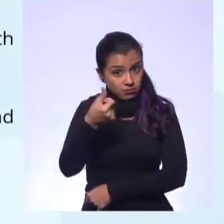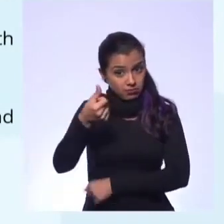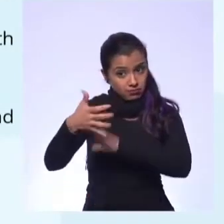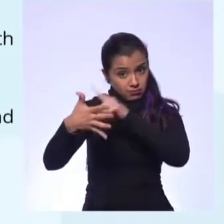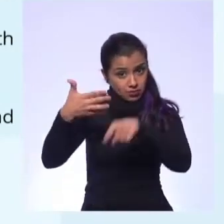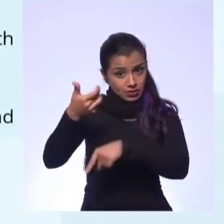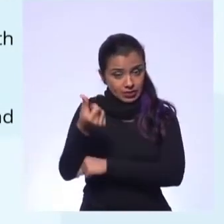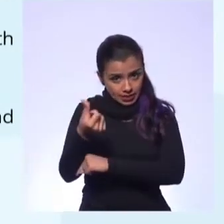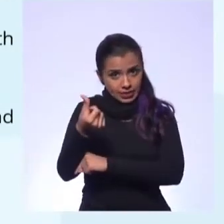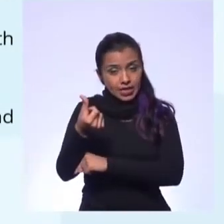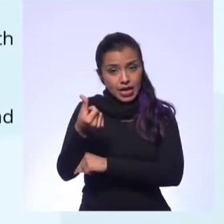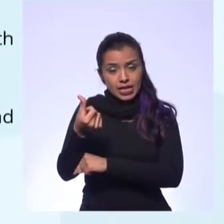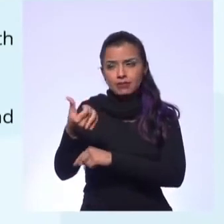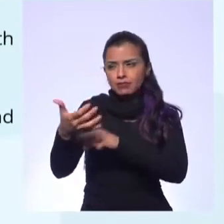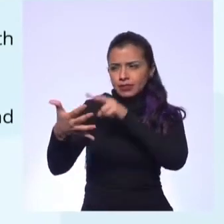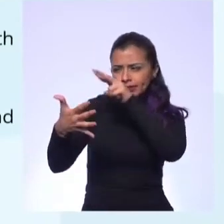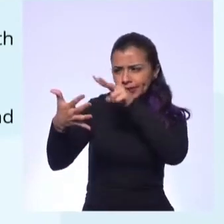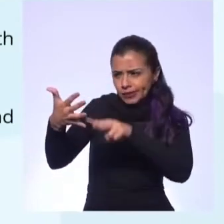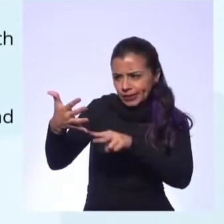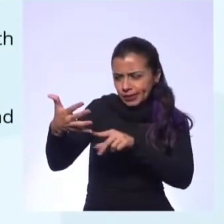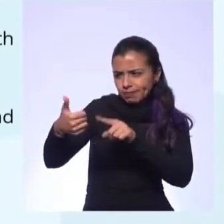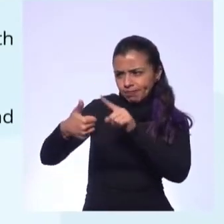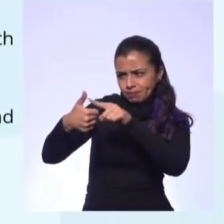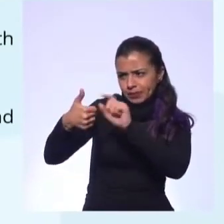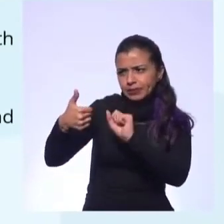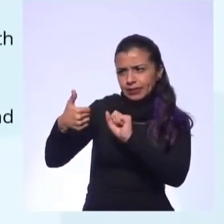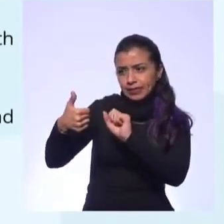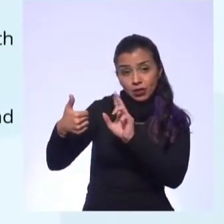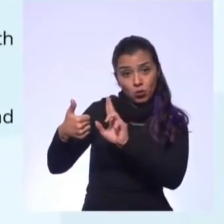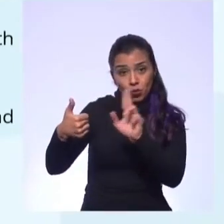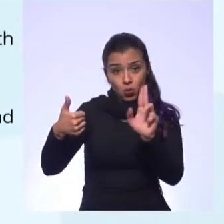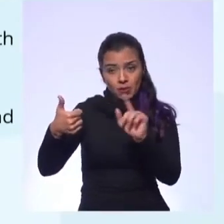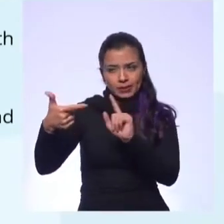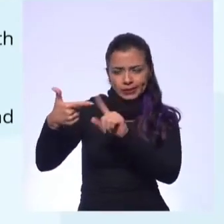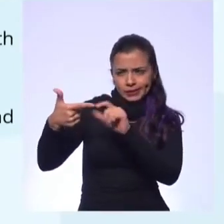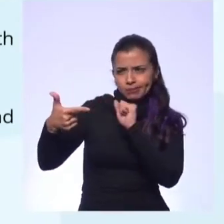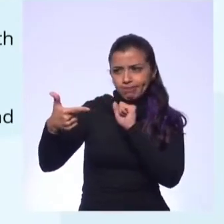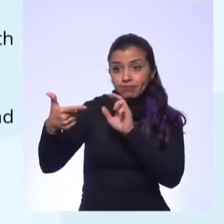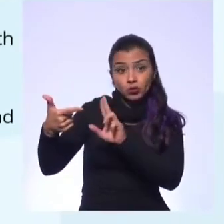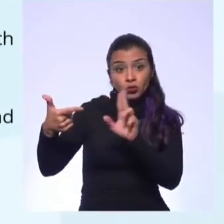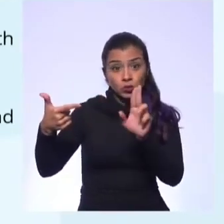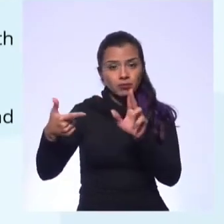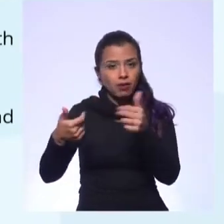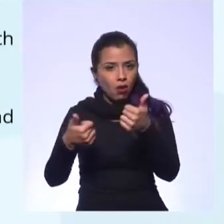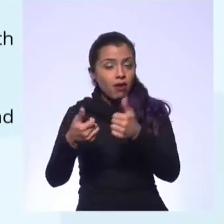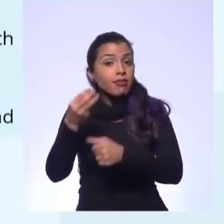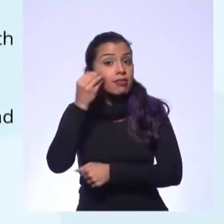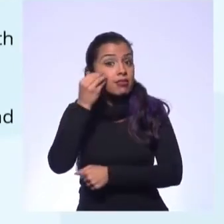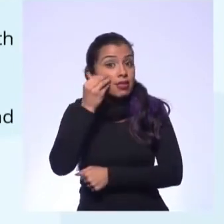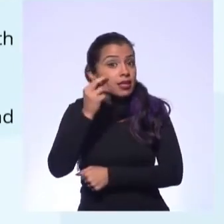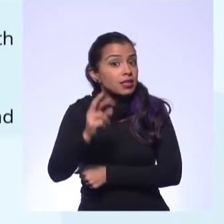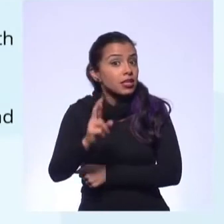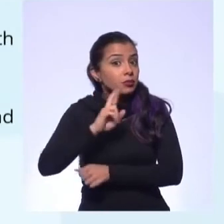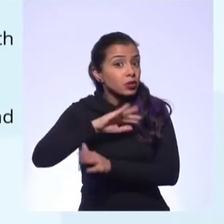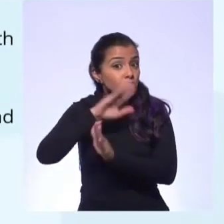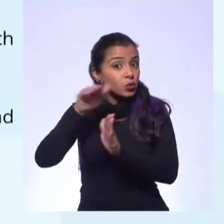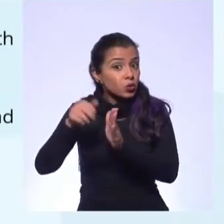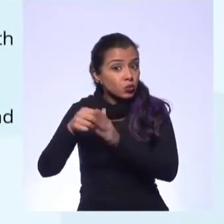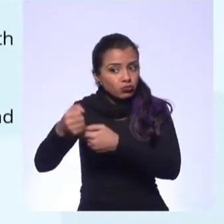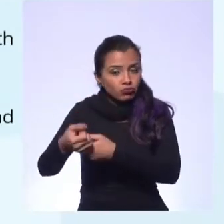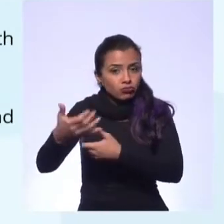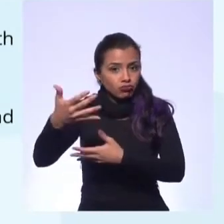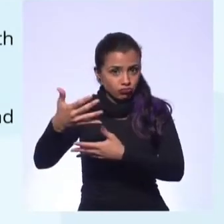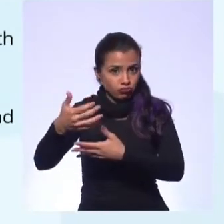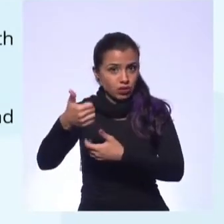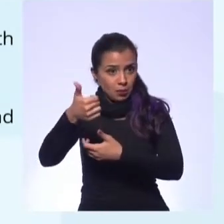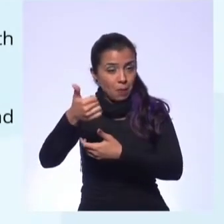definição e vocês vão colocar no chat. 1 é tal, 2 é tal, 3 é tal. Tentem responder todos de uma vez, para que vocês não